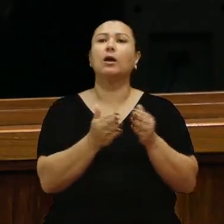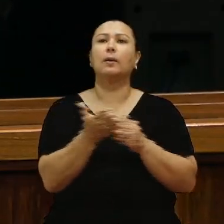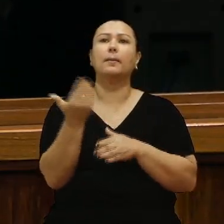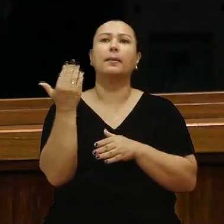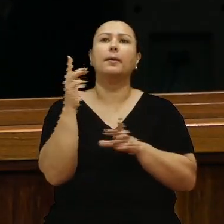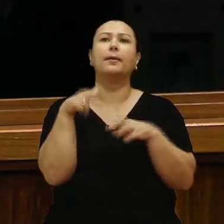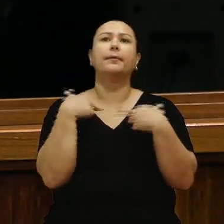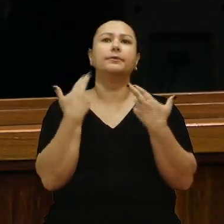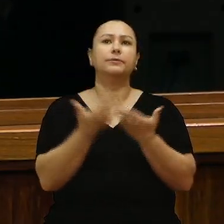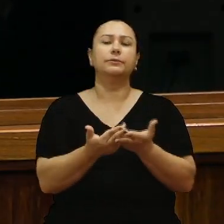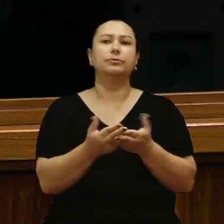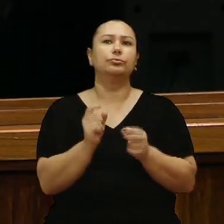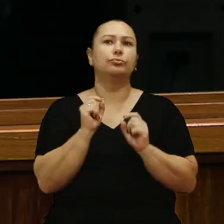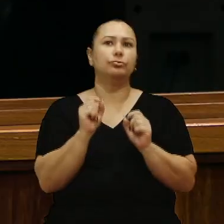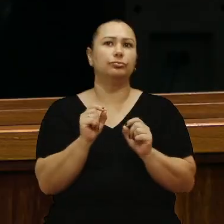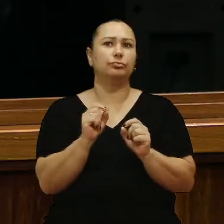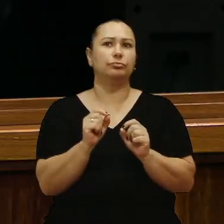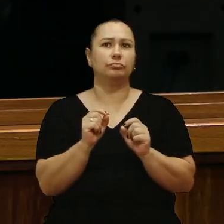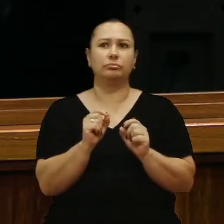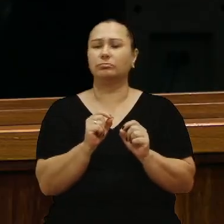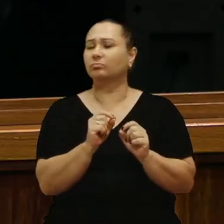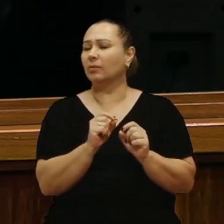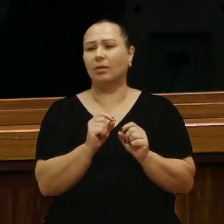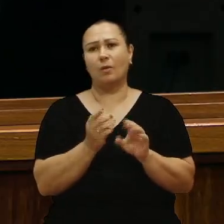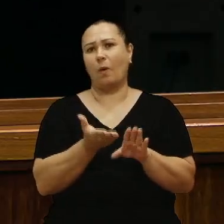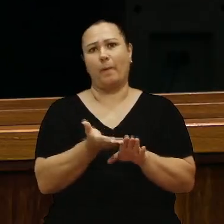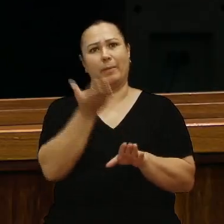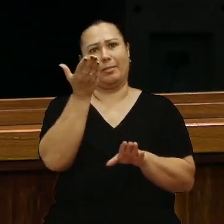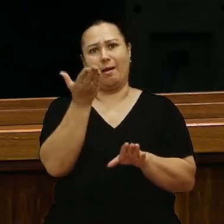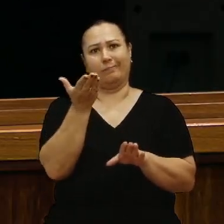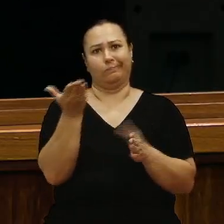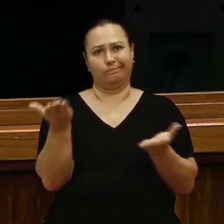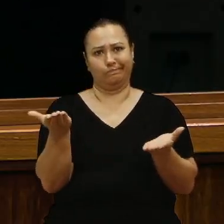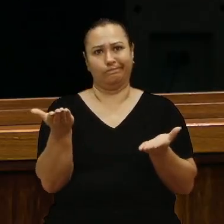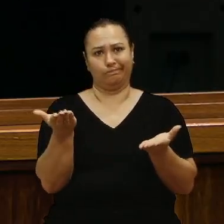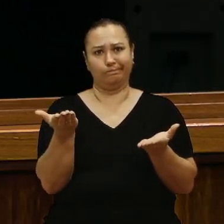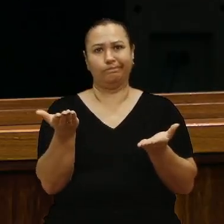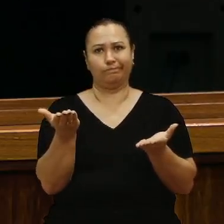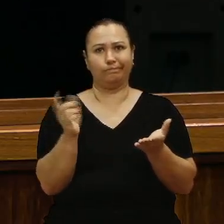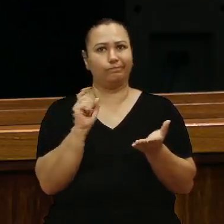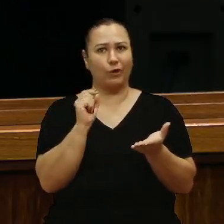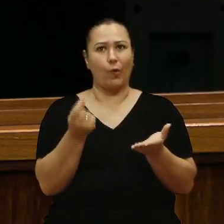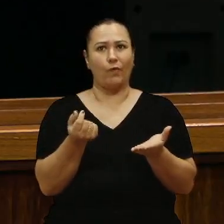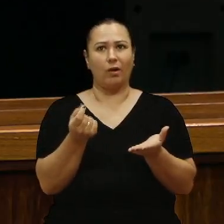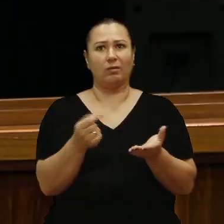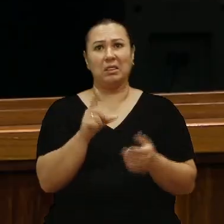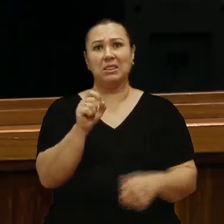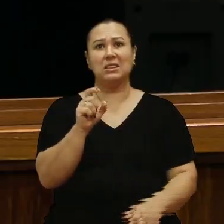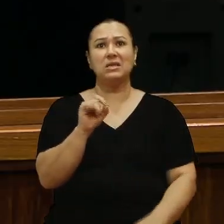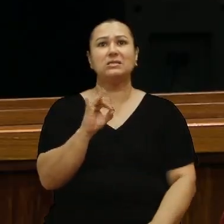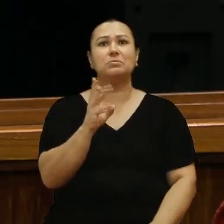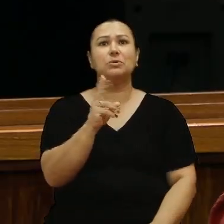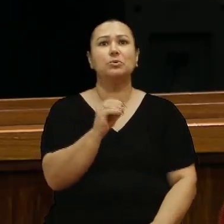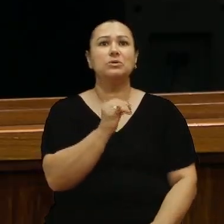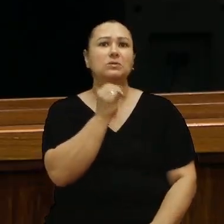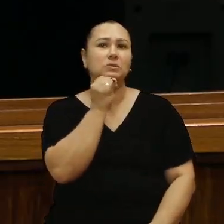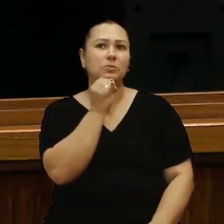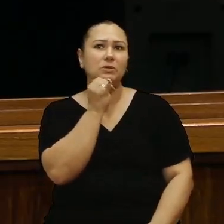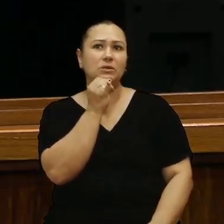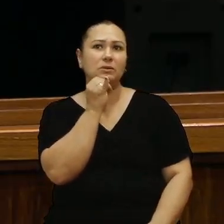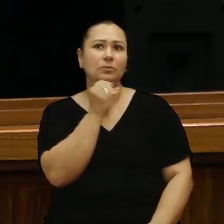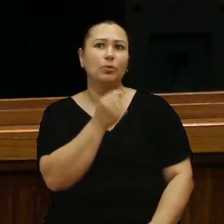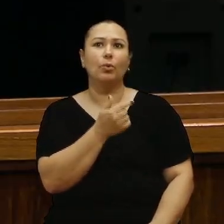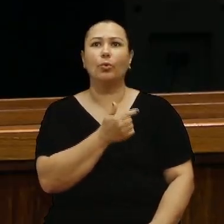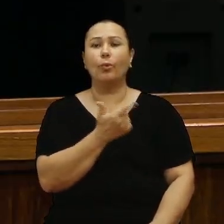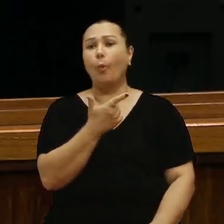reunião para que não houvesse esse aumento. Então, eu acho que 10 milhões, por exemplo.